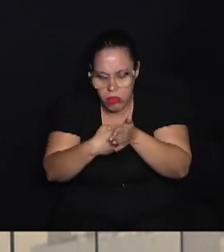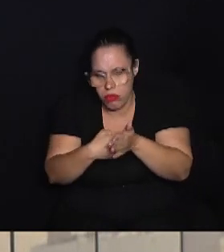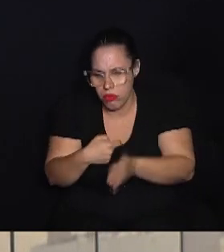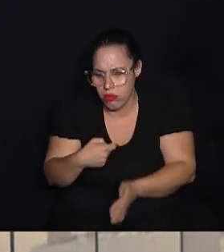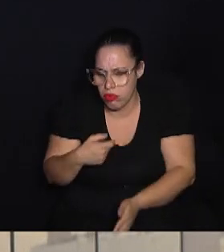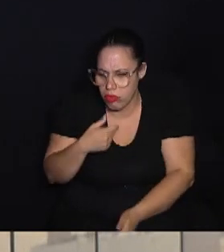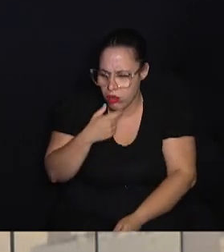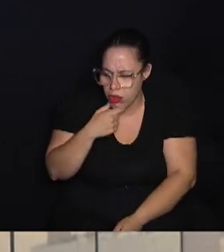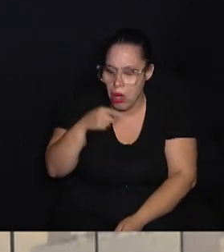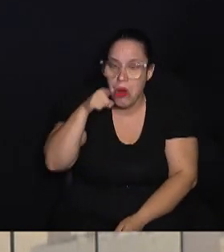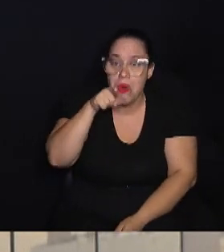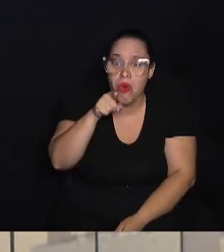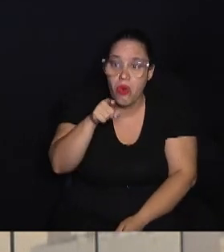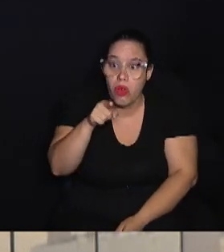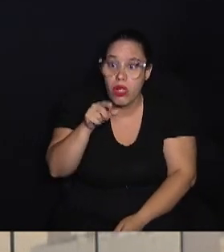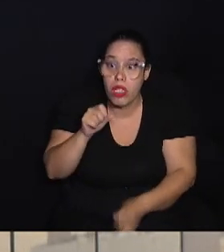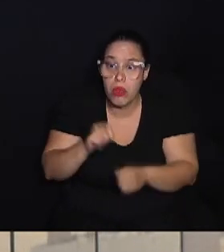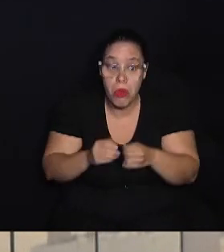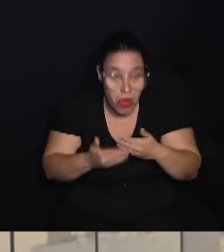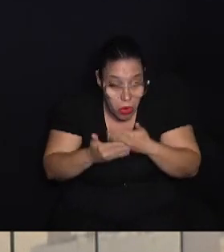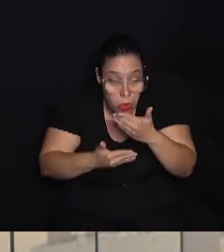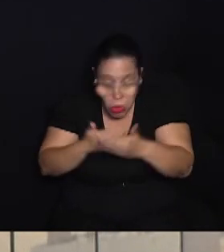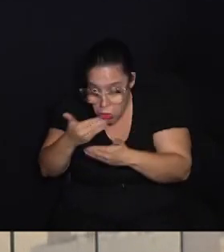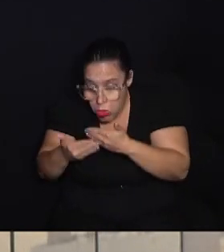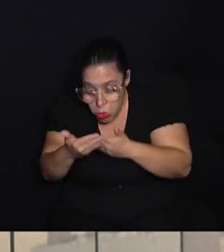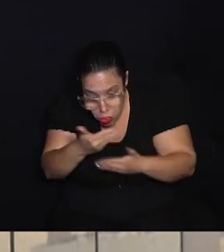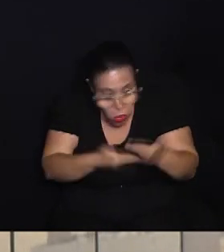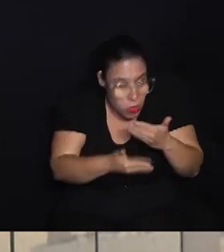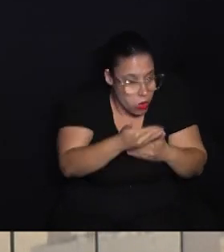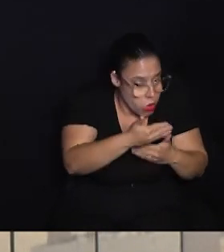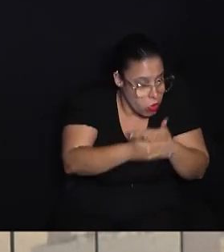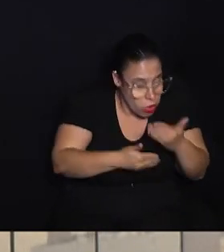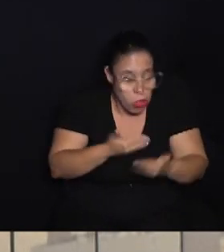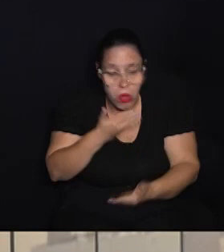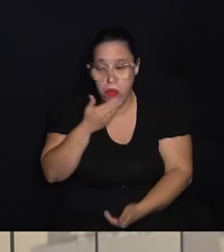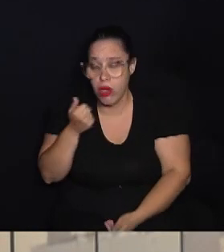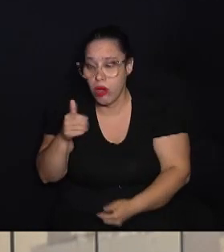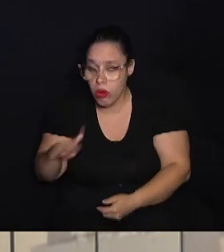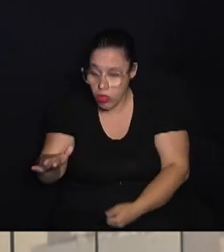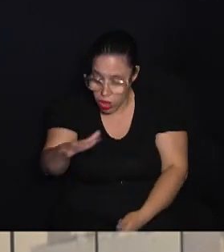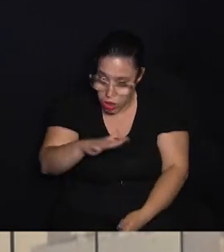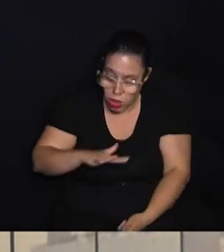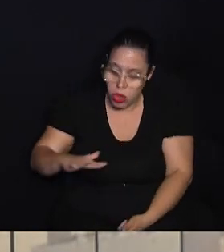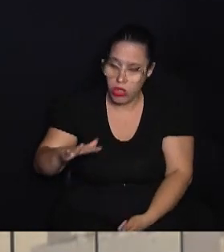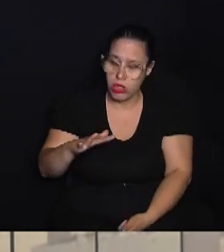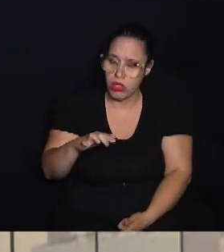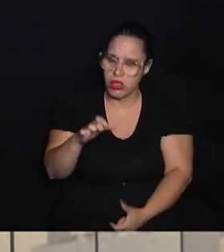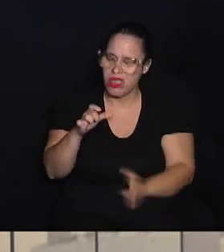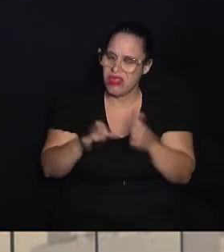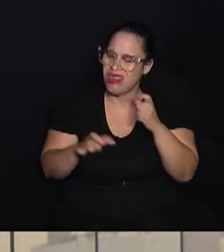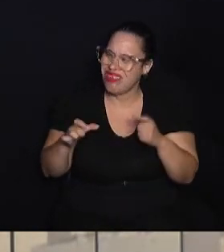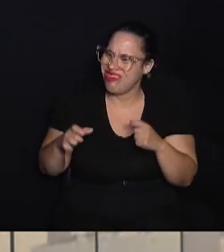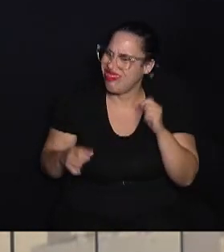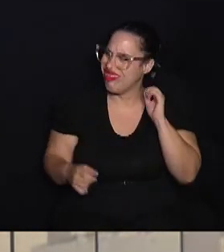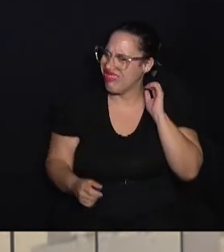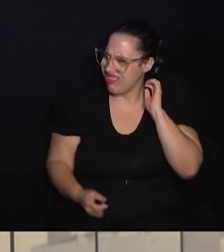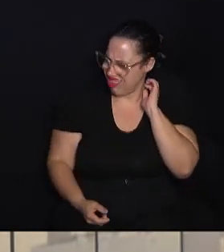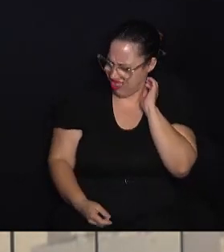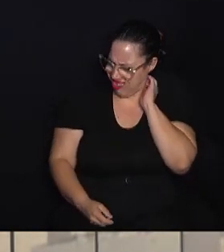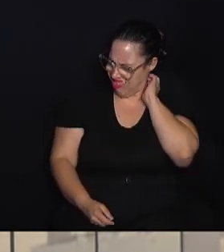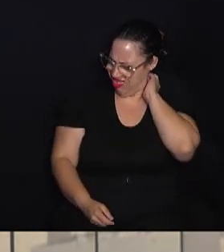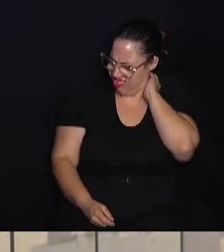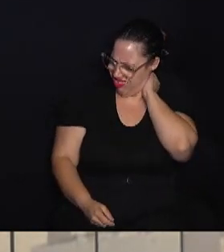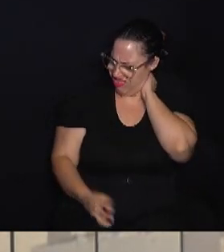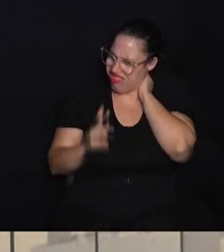você pode fazer para contribuir, para melhorar o seu ambiente, as pessoas elas não têm assim